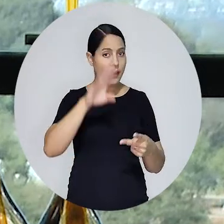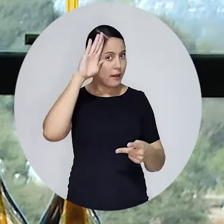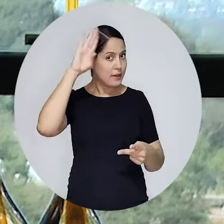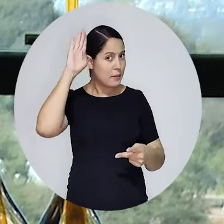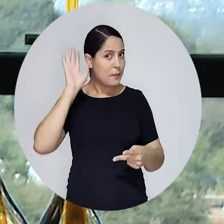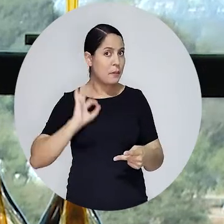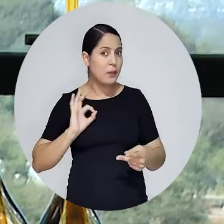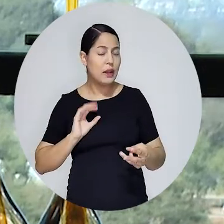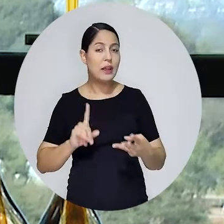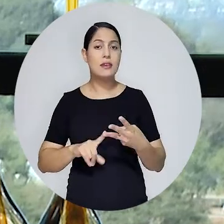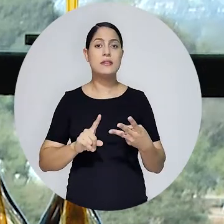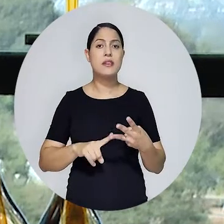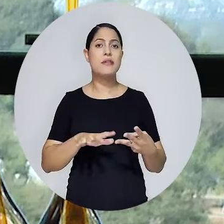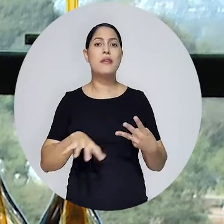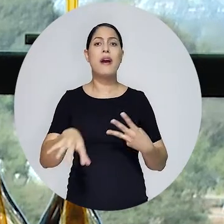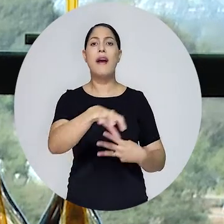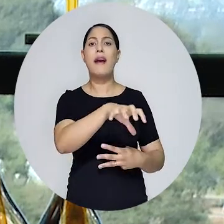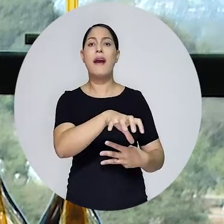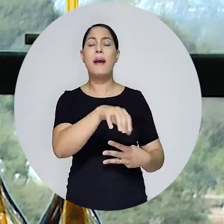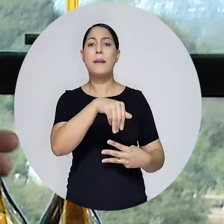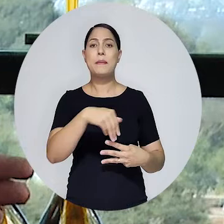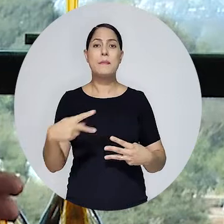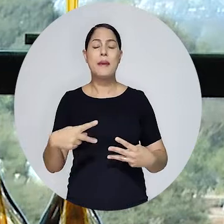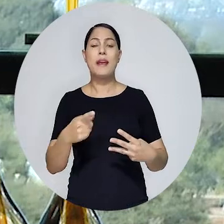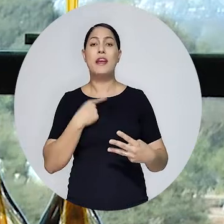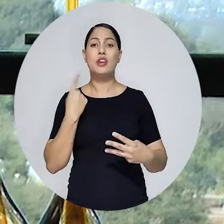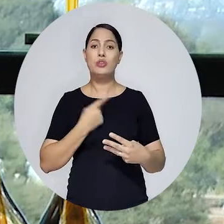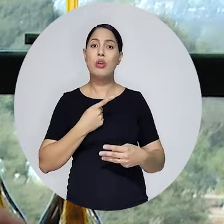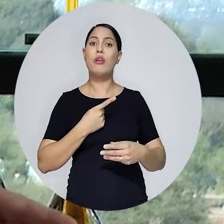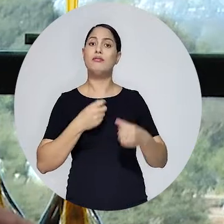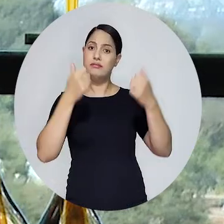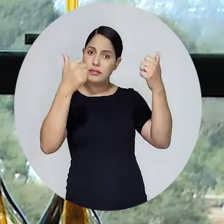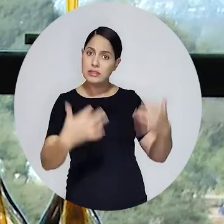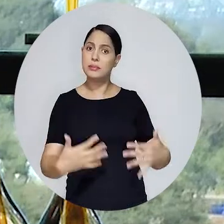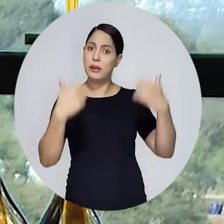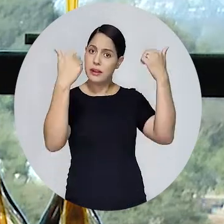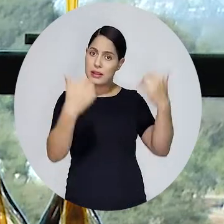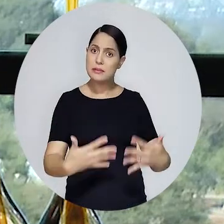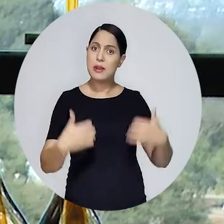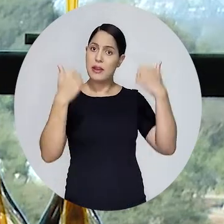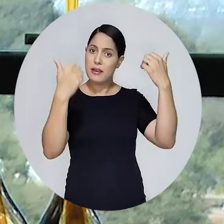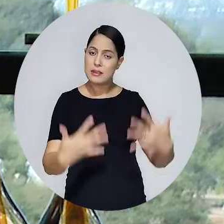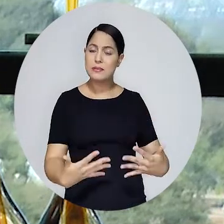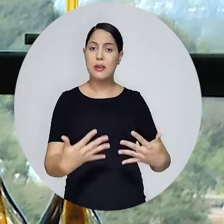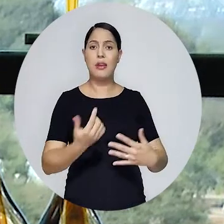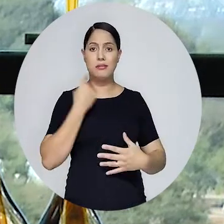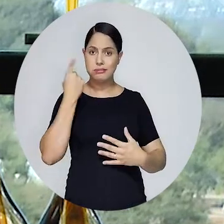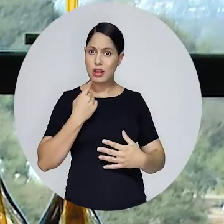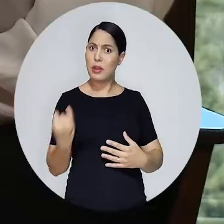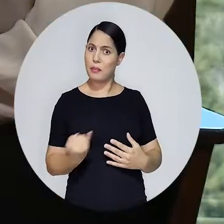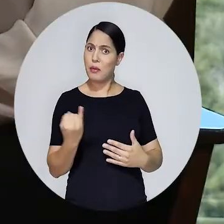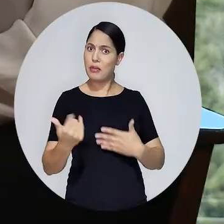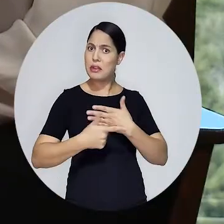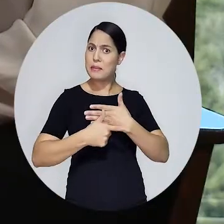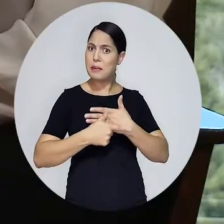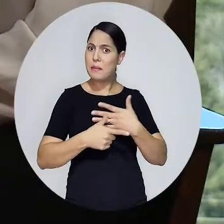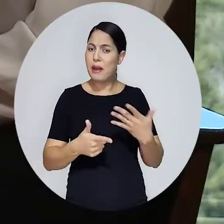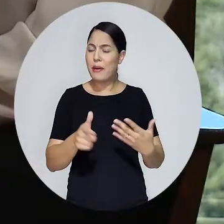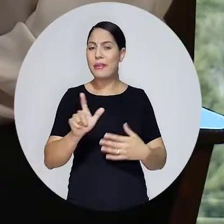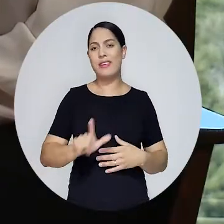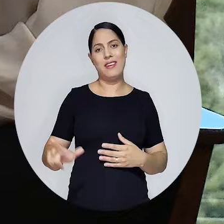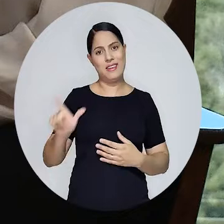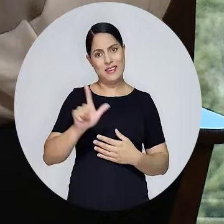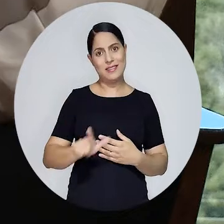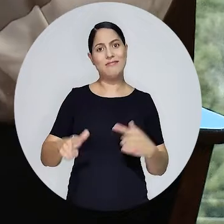polícia, né? Vai no setor do Ministério Público, enfim, em vários órgãos, falar da importância do trabalho do advogado. Claro que